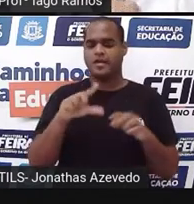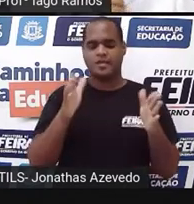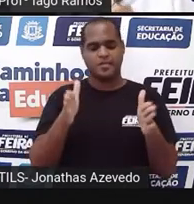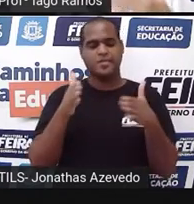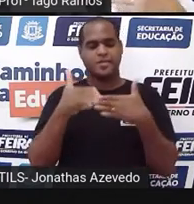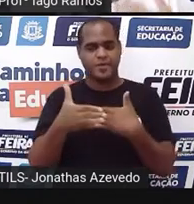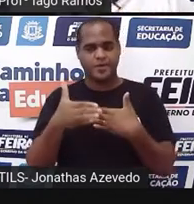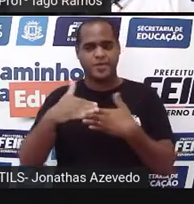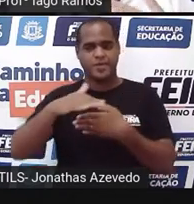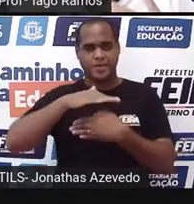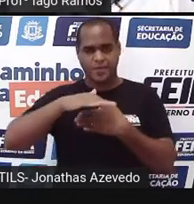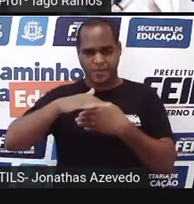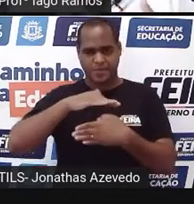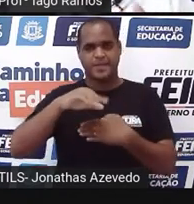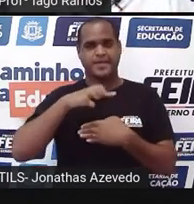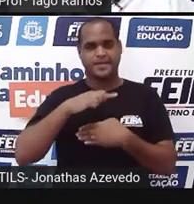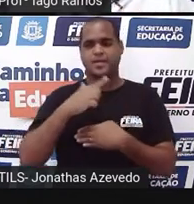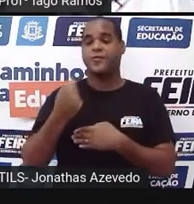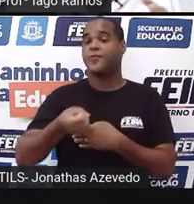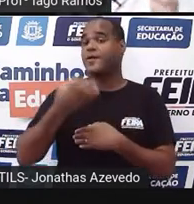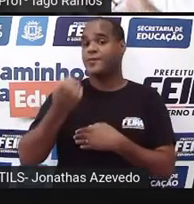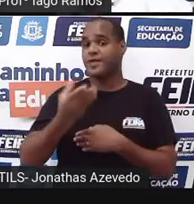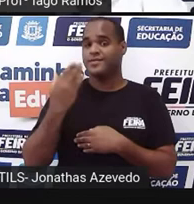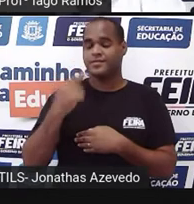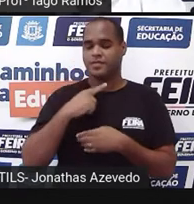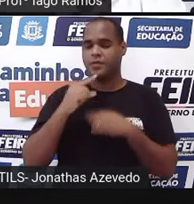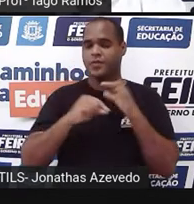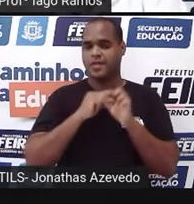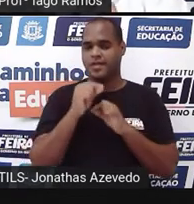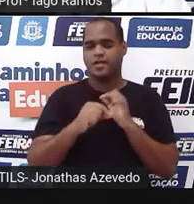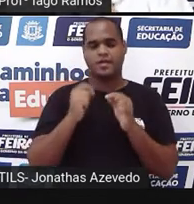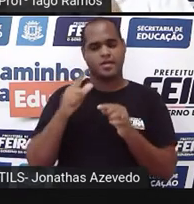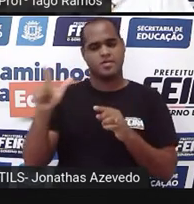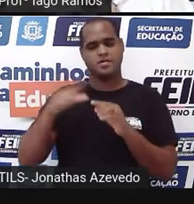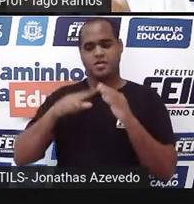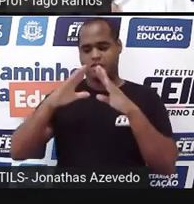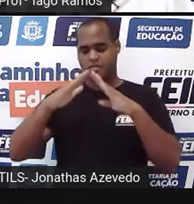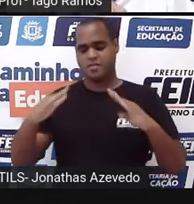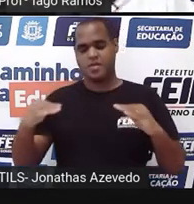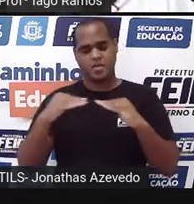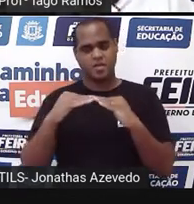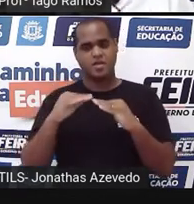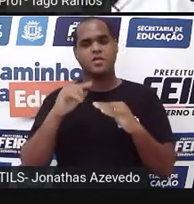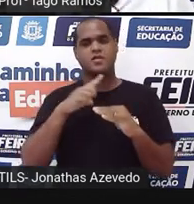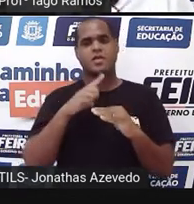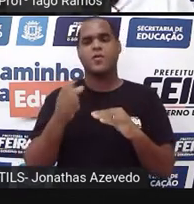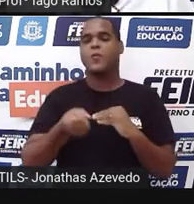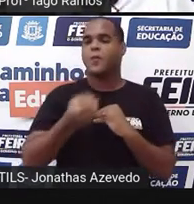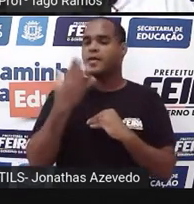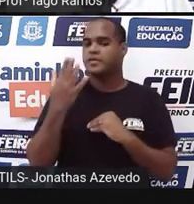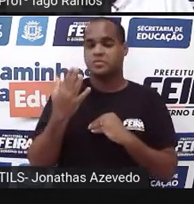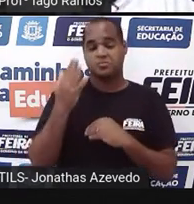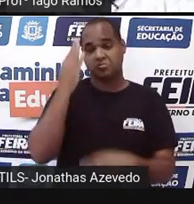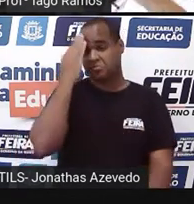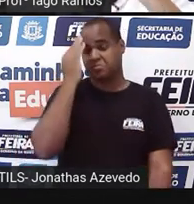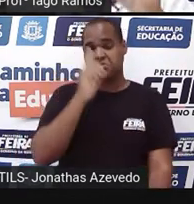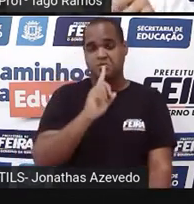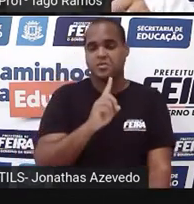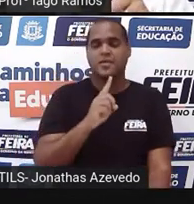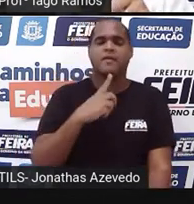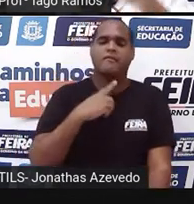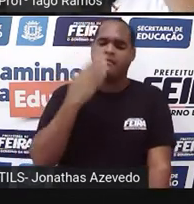Cubo Eu não sei quantos cubos serão uma parte é pirâmide Eu também não sei quantas pirâmides eram certo